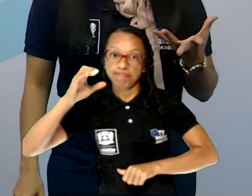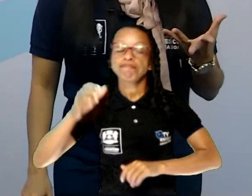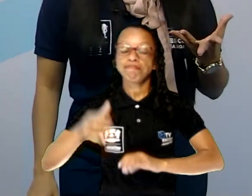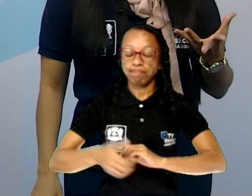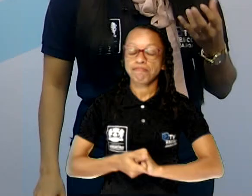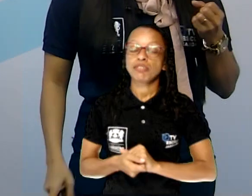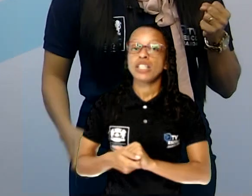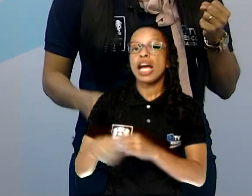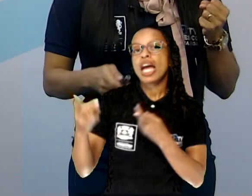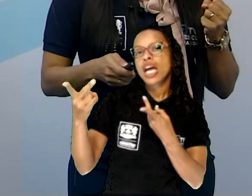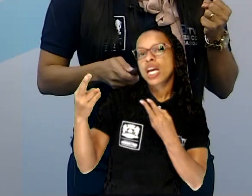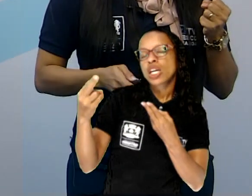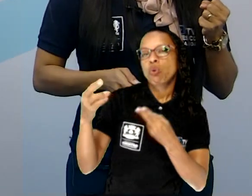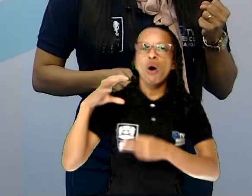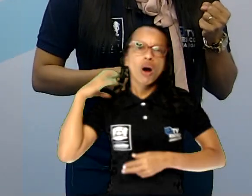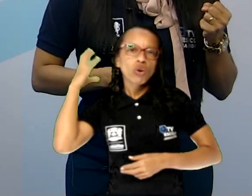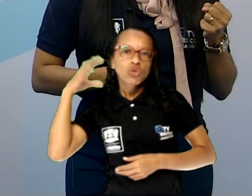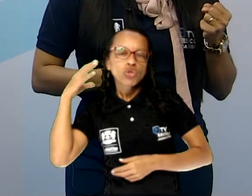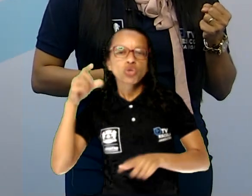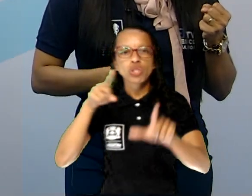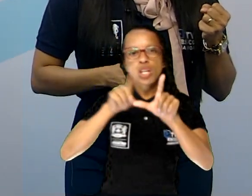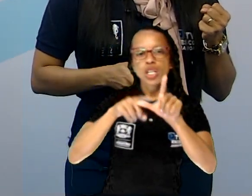S. Ok?